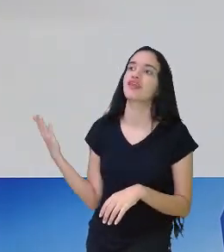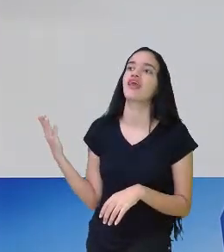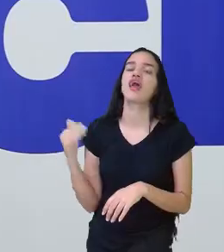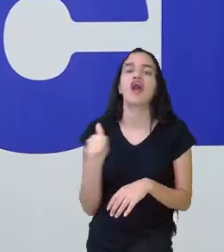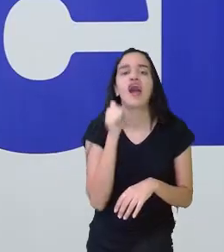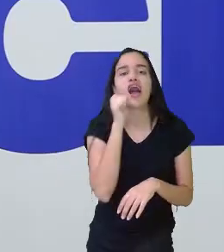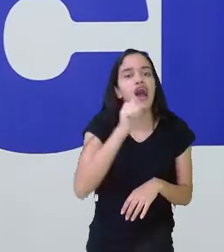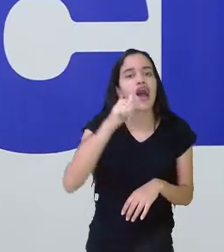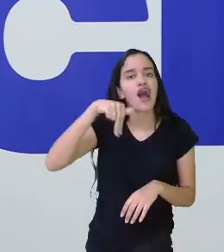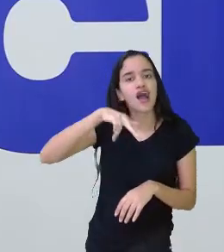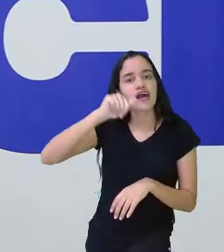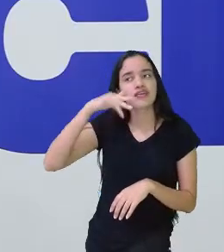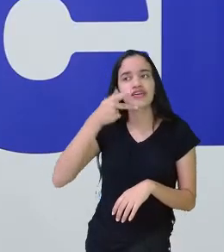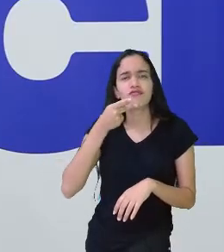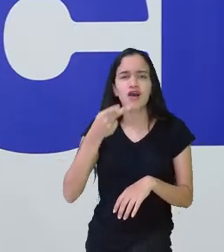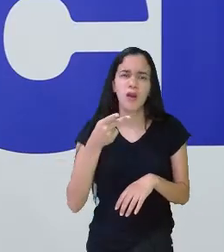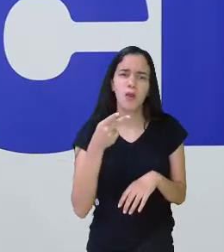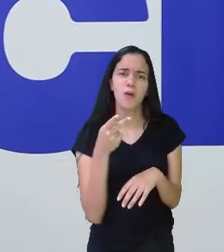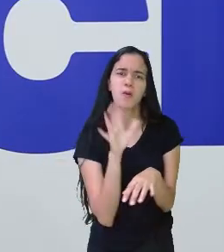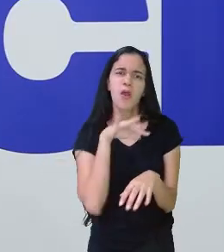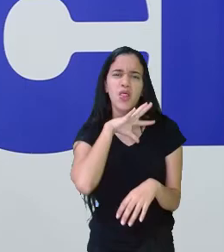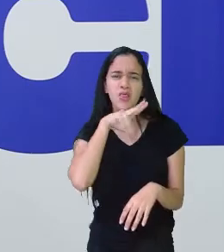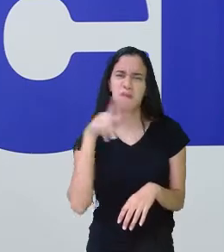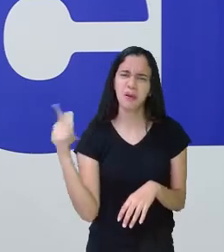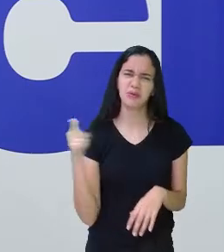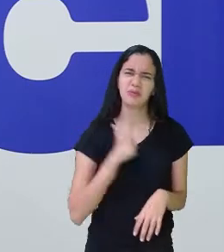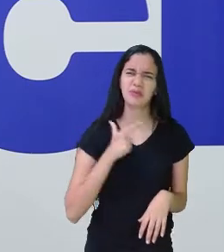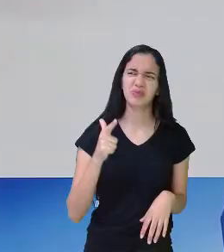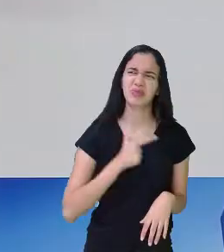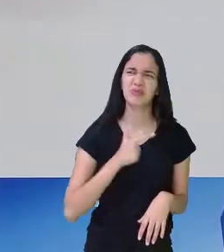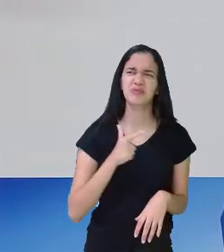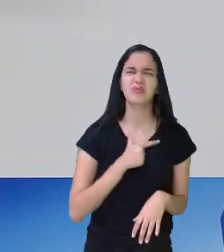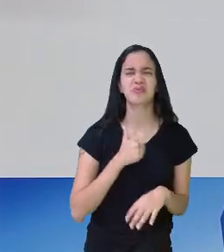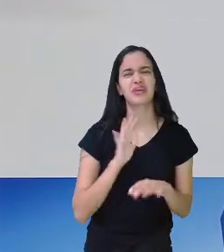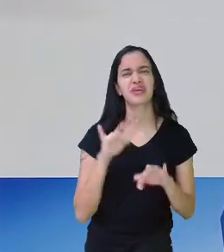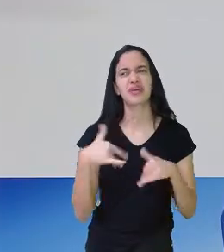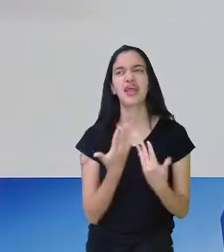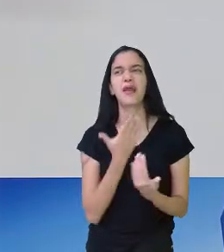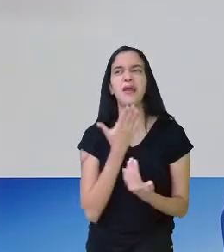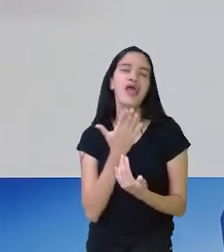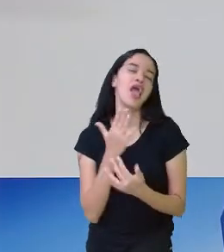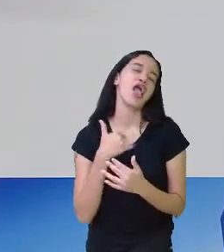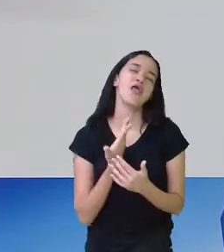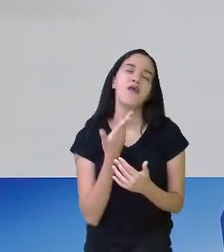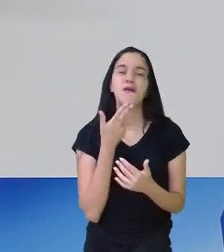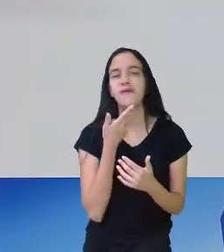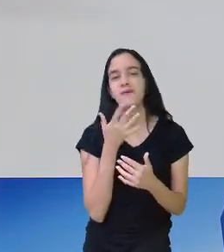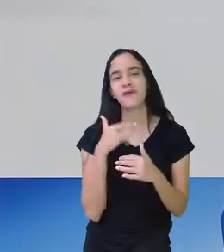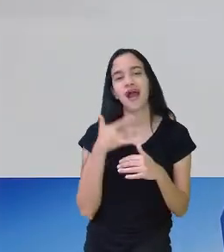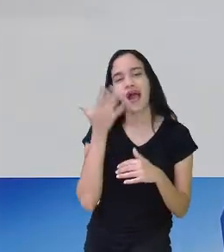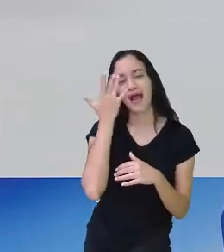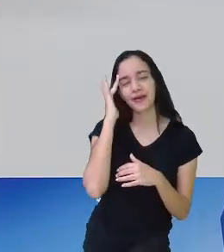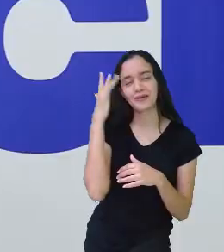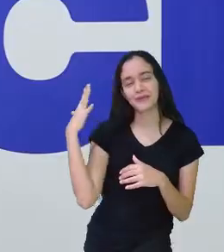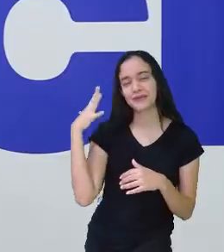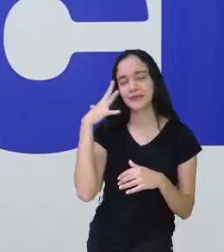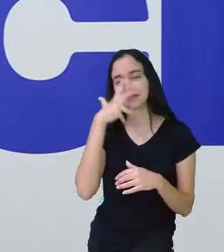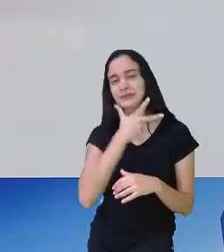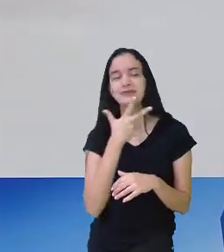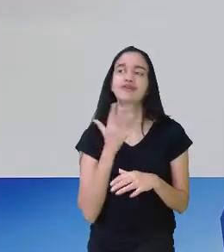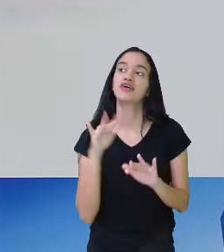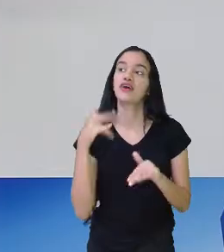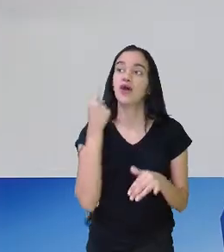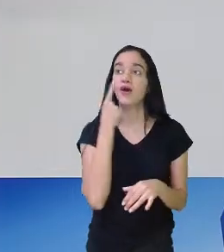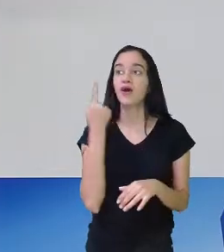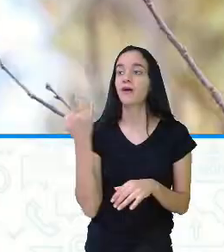que é um bicho feio. Foi, Ana. É o gosto dela, né? Eu acho ele fofinho, Ah, eu lindinho. também acho.